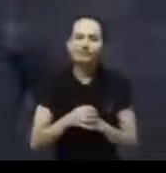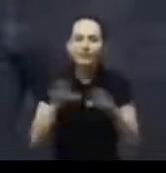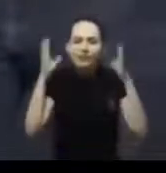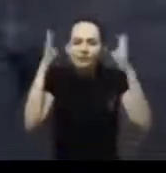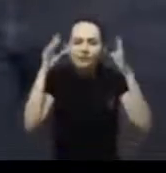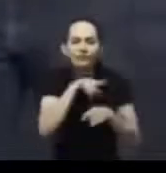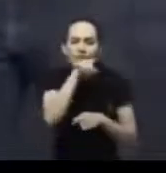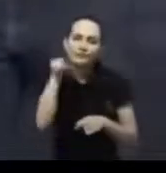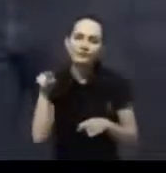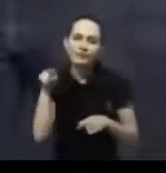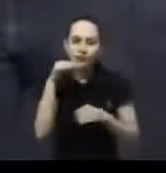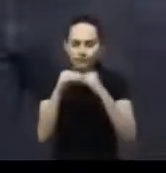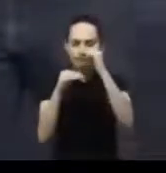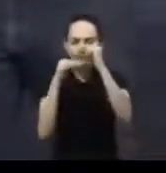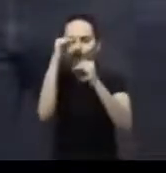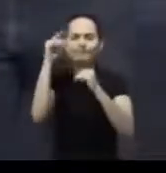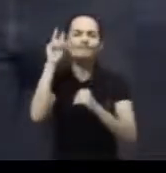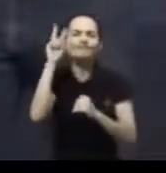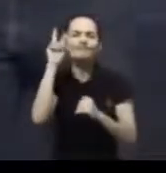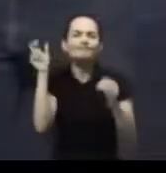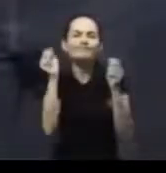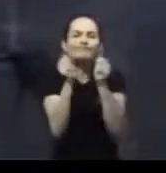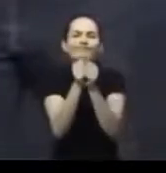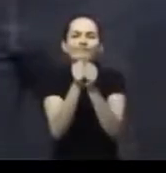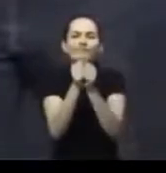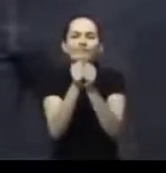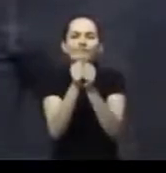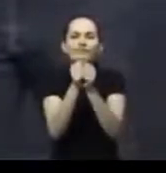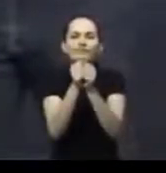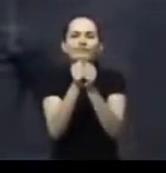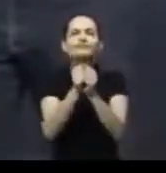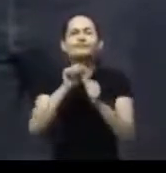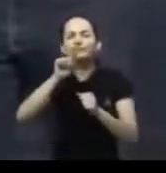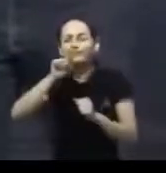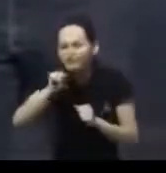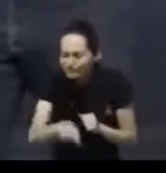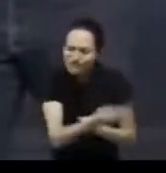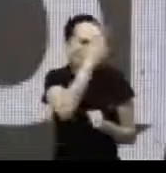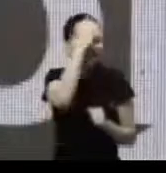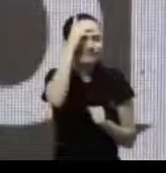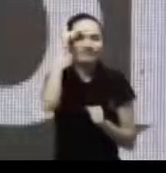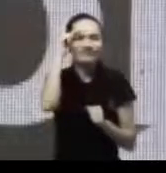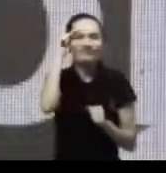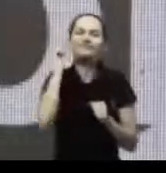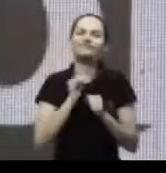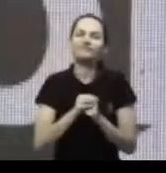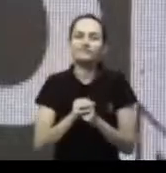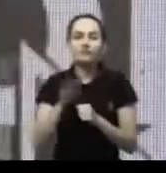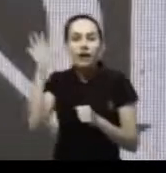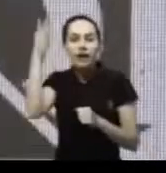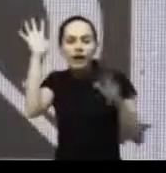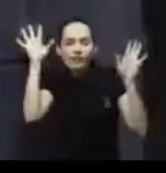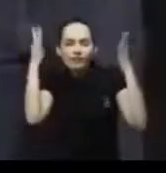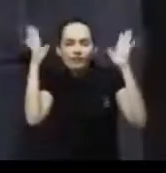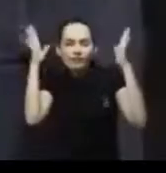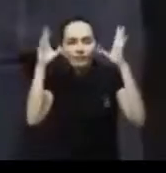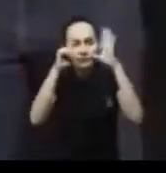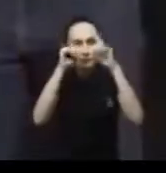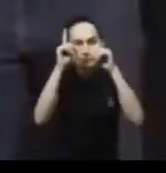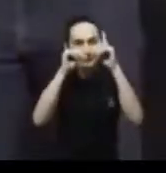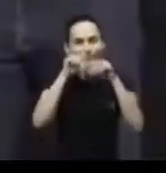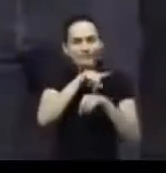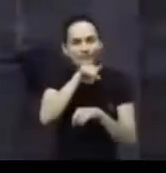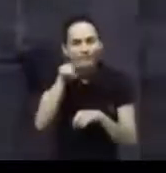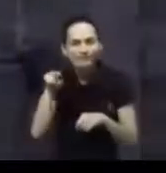que construiu a história junto com milhares e milhares de pessoas parabéns mercedes-benz